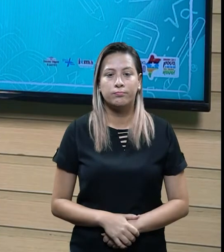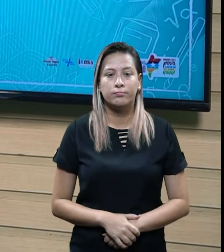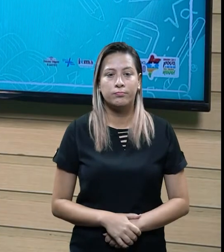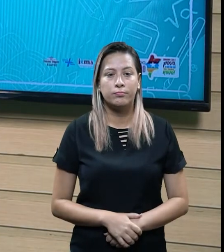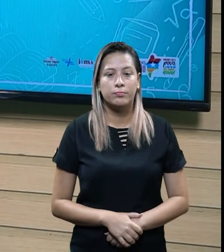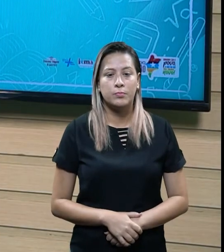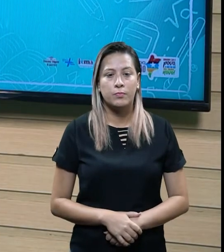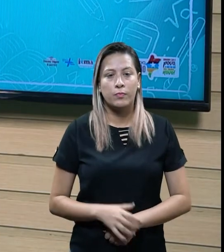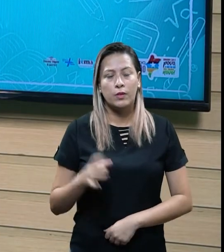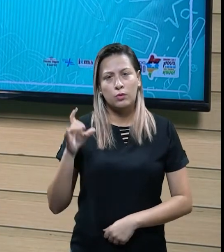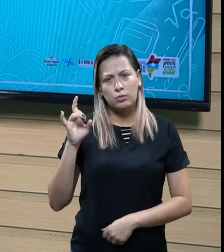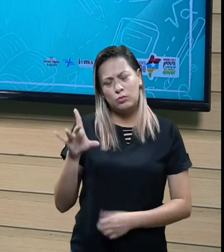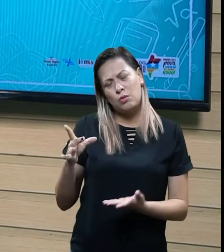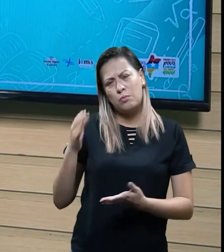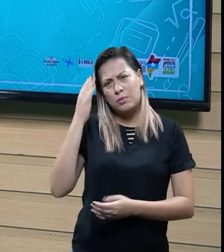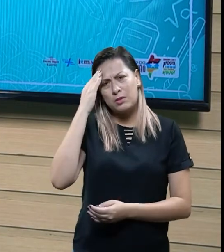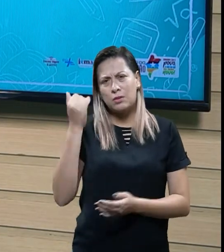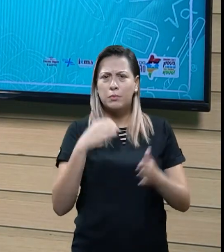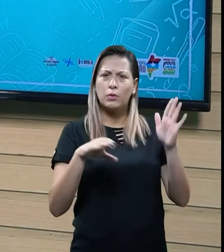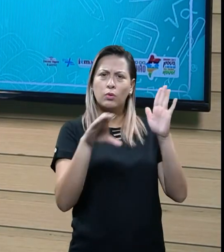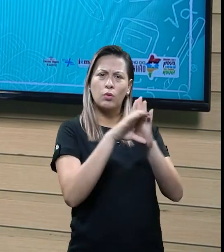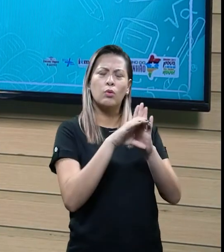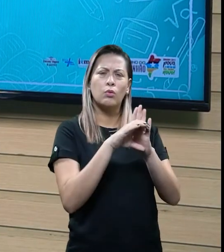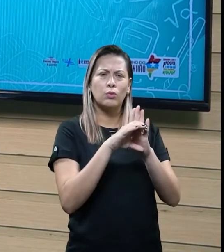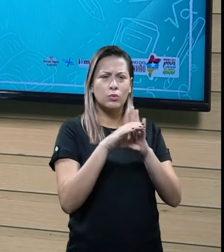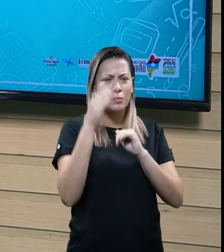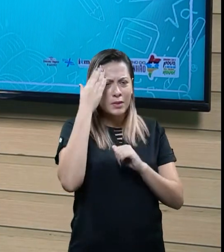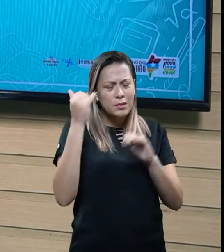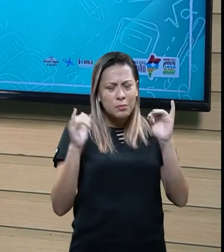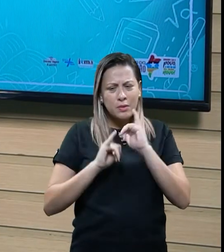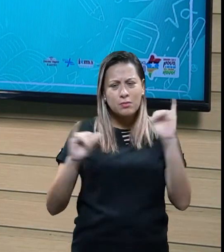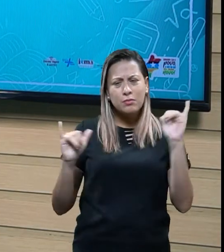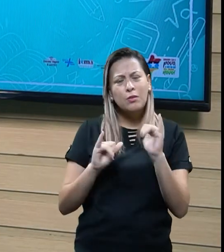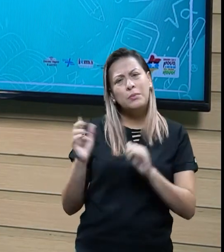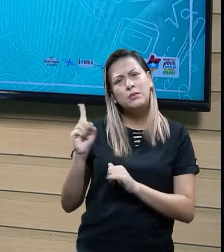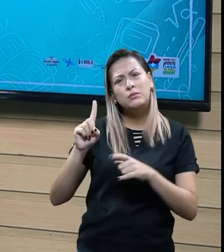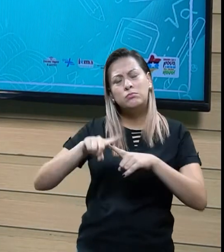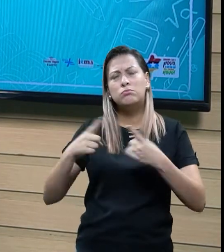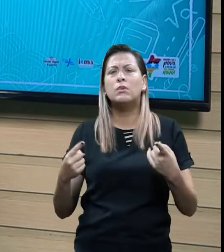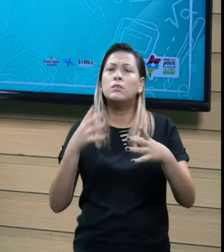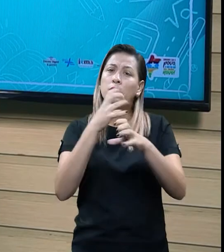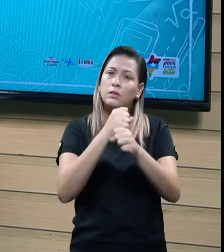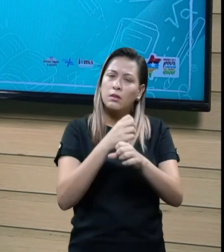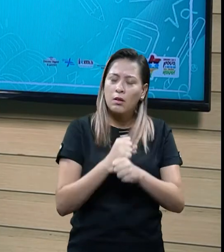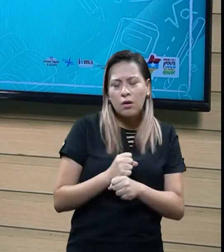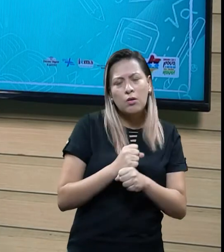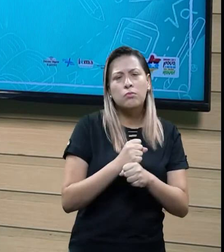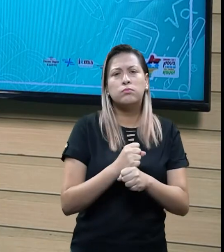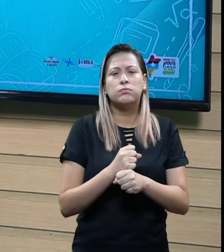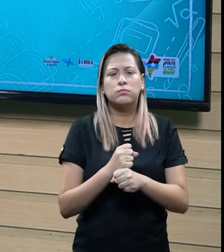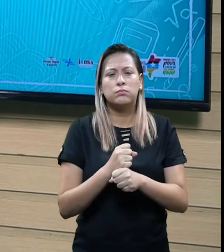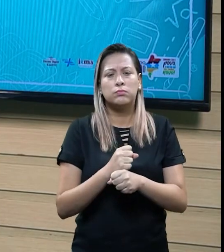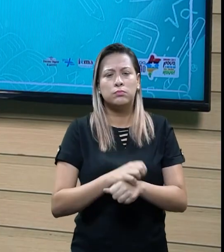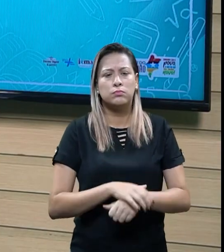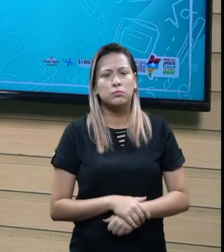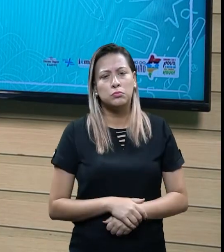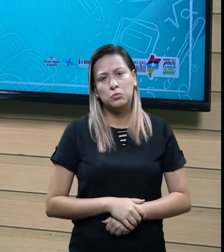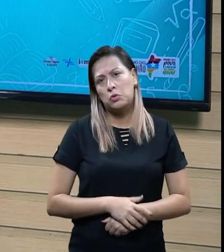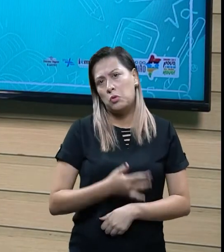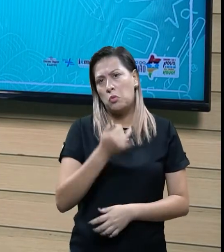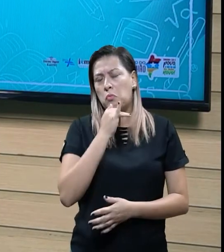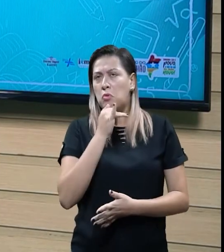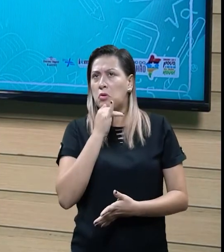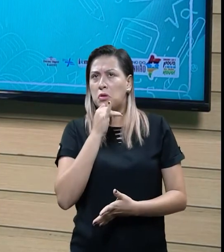Inicialmente, não apenas para a codificação de mensagens, mas também para o cálculo de trajetória